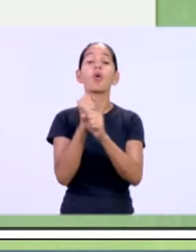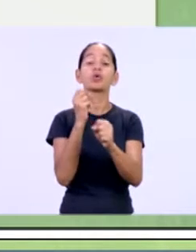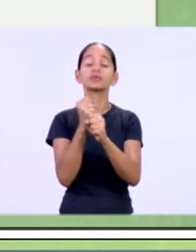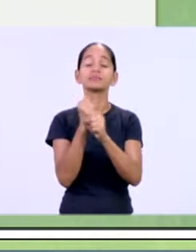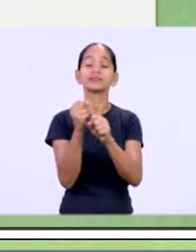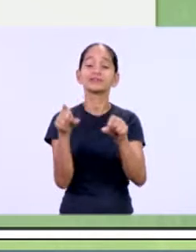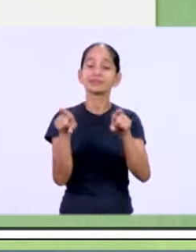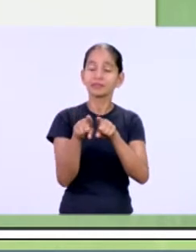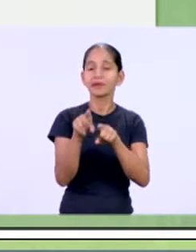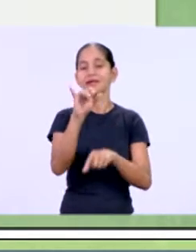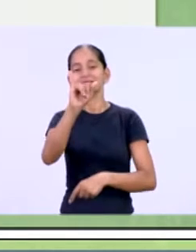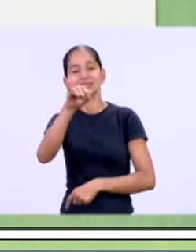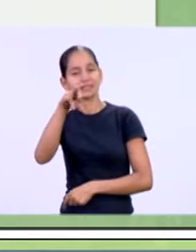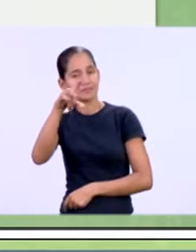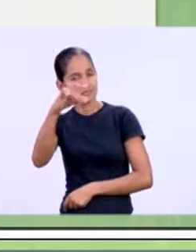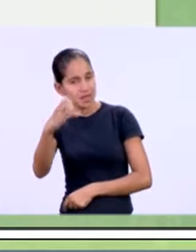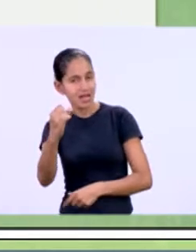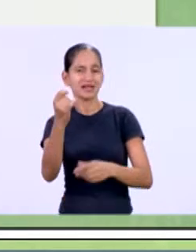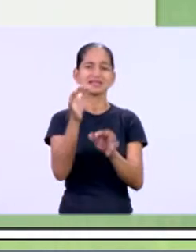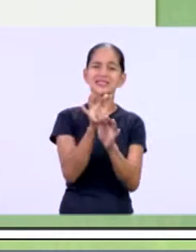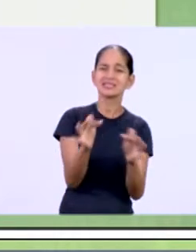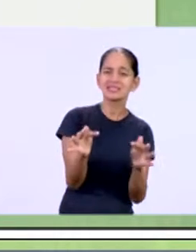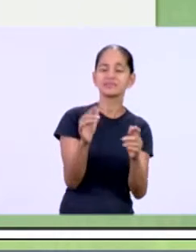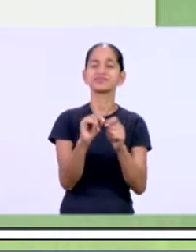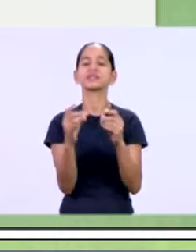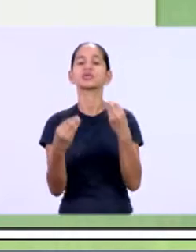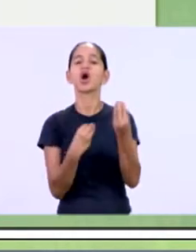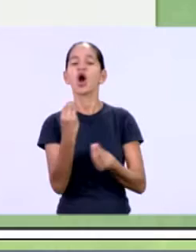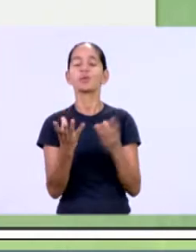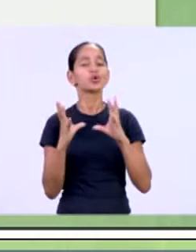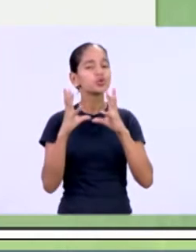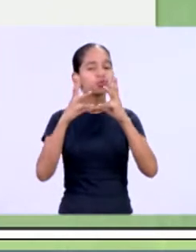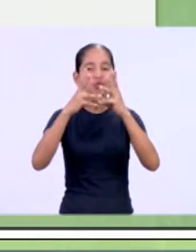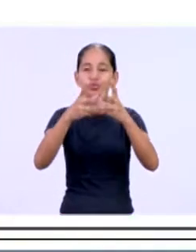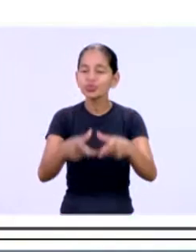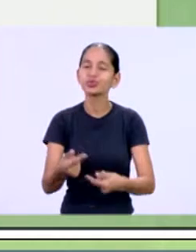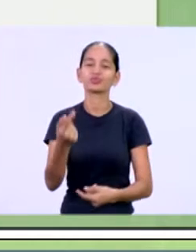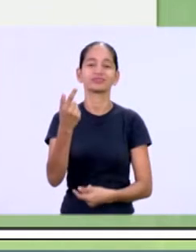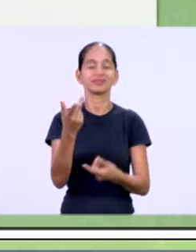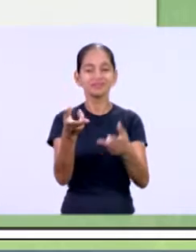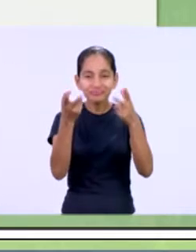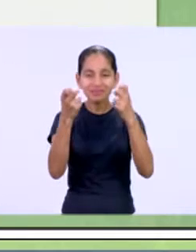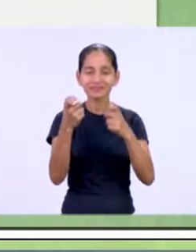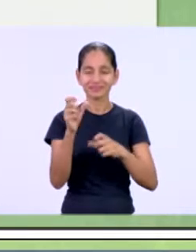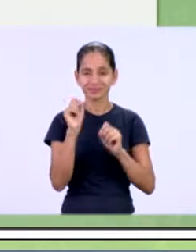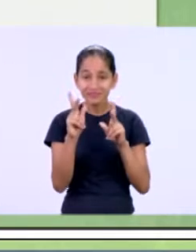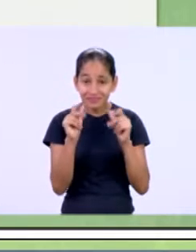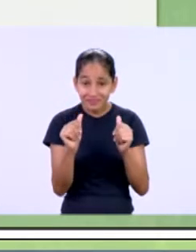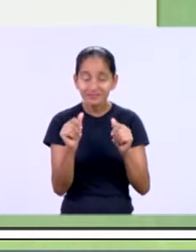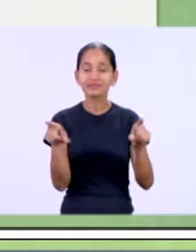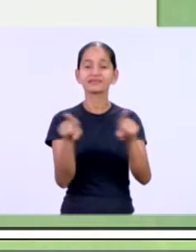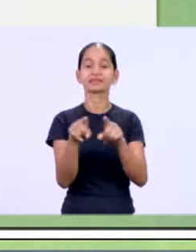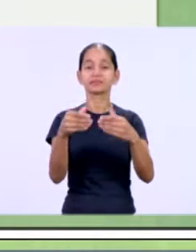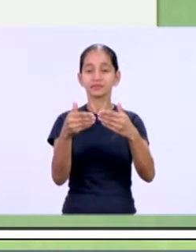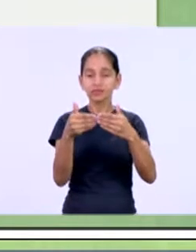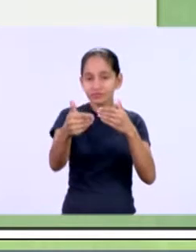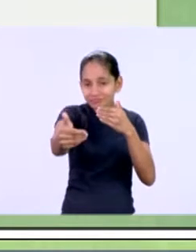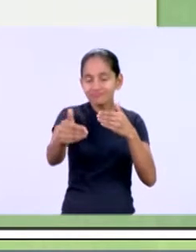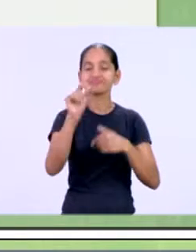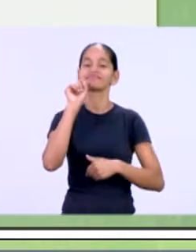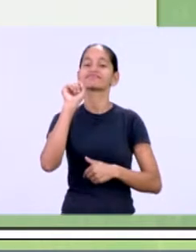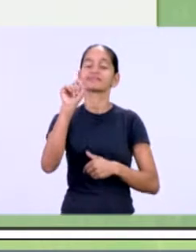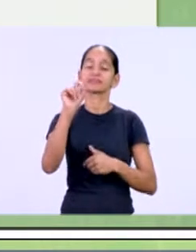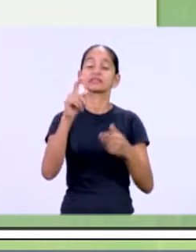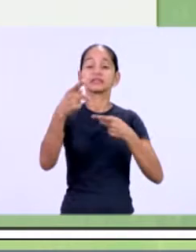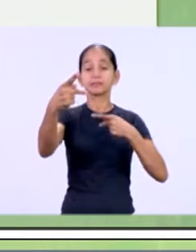tributos, ICMS, Simples Nacional, lucro presumido, lucro real. Tudo que a gente viu nessas 3 semanas, ok? Inicialmente, vamos lá, falar sobre